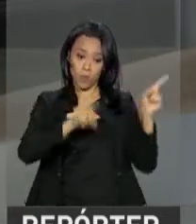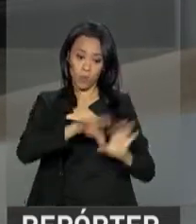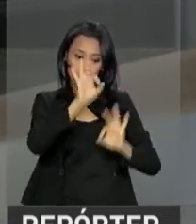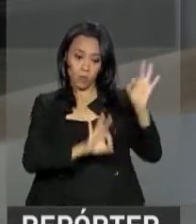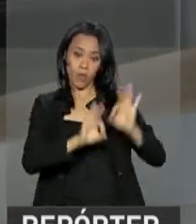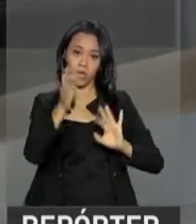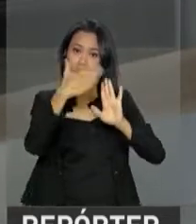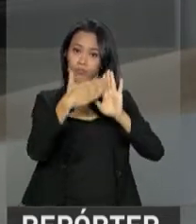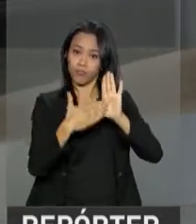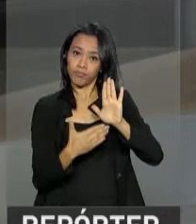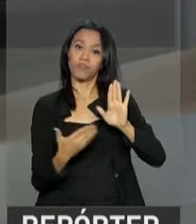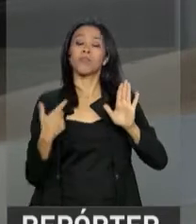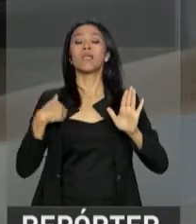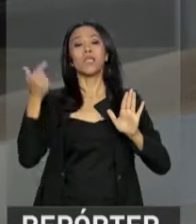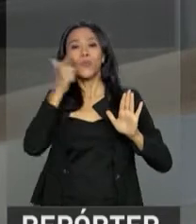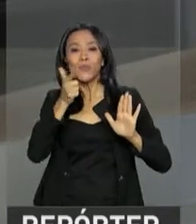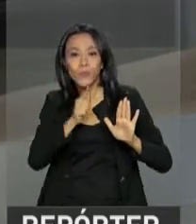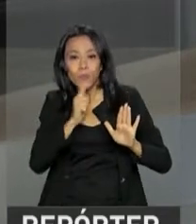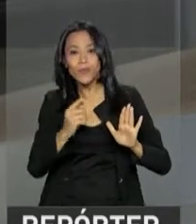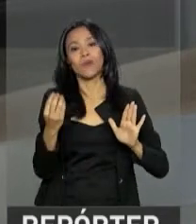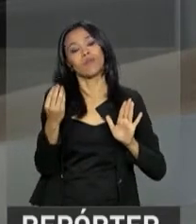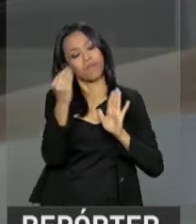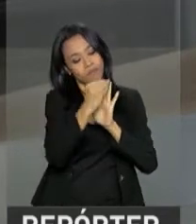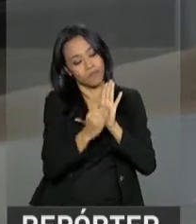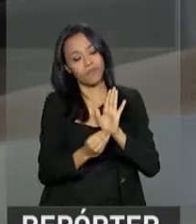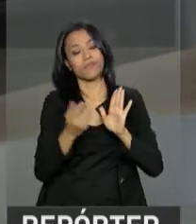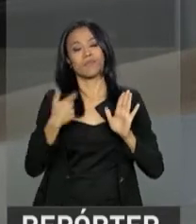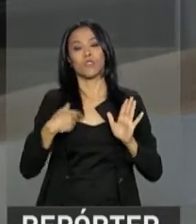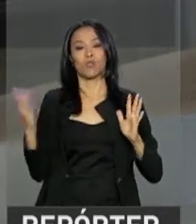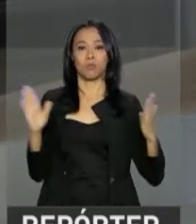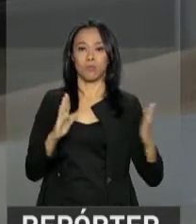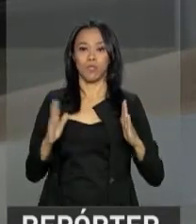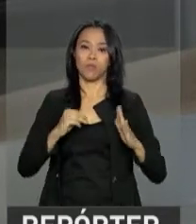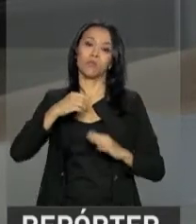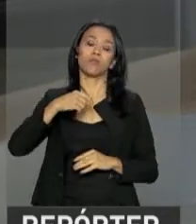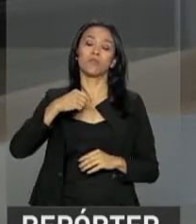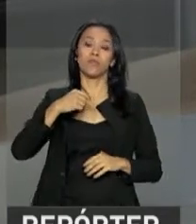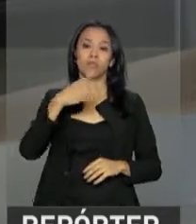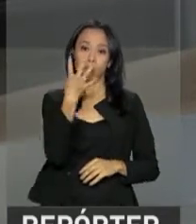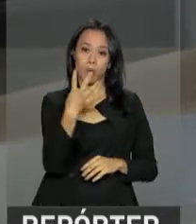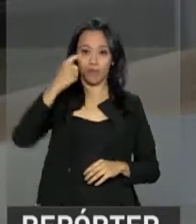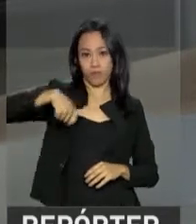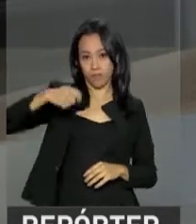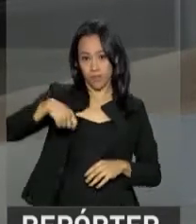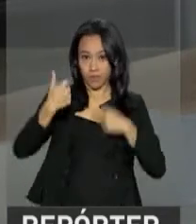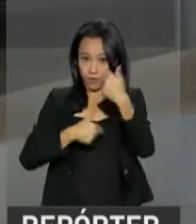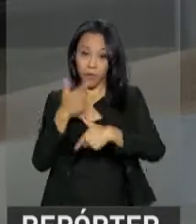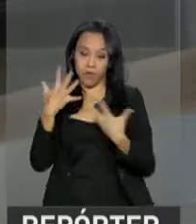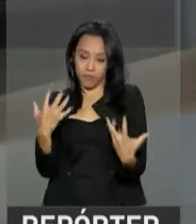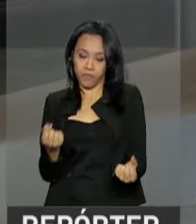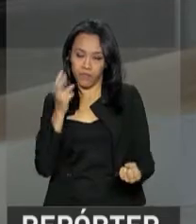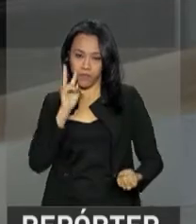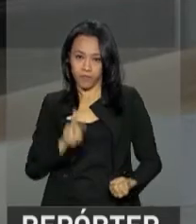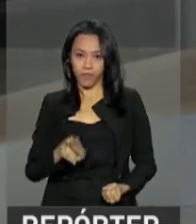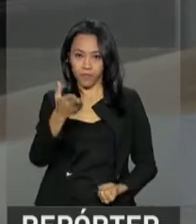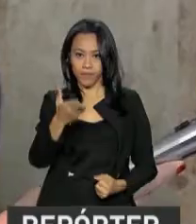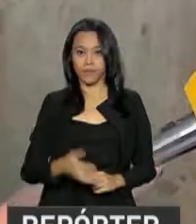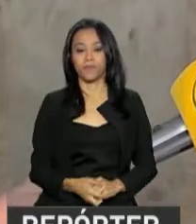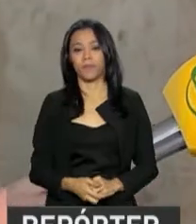resultados já alcançados nos primeiros quatro meses de trabalho vamos assistir